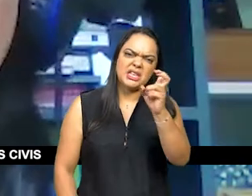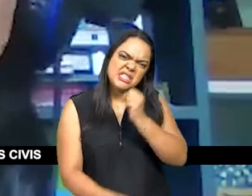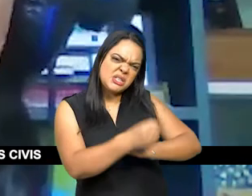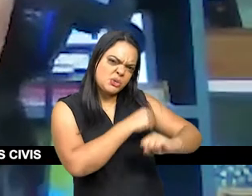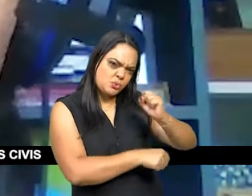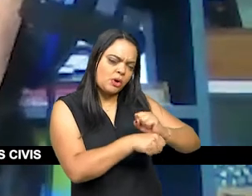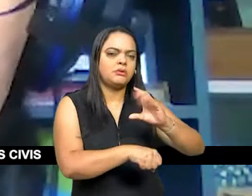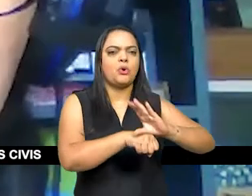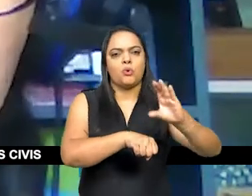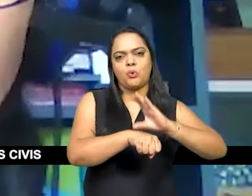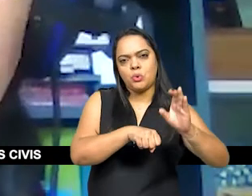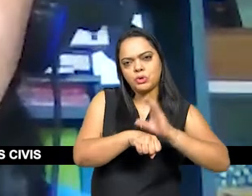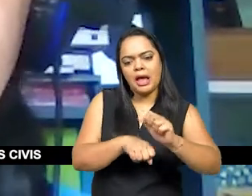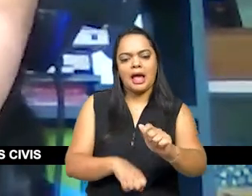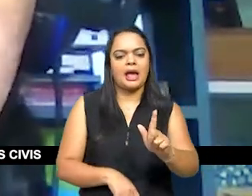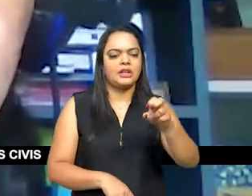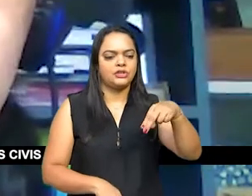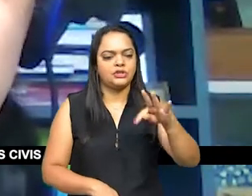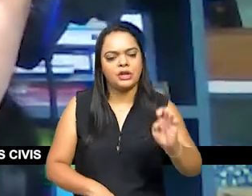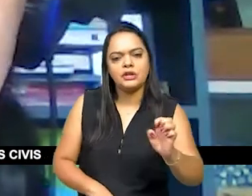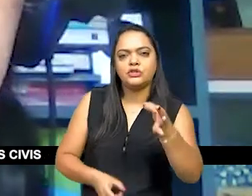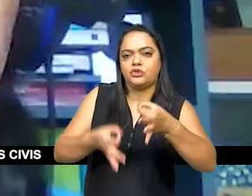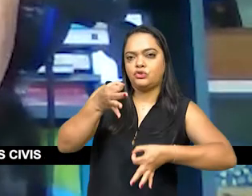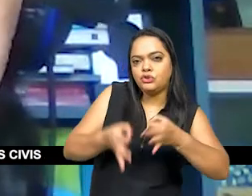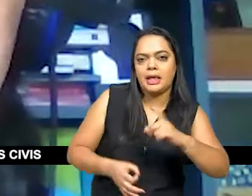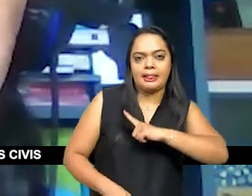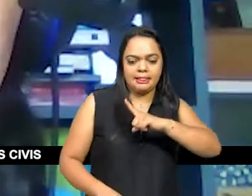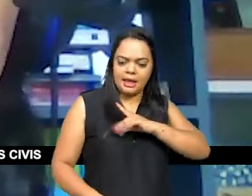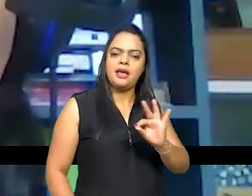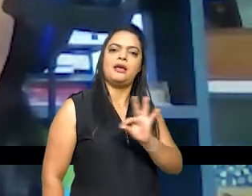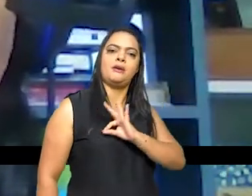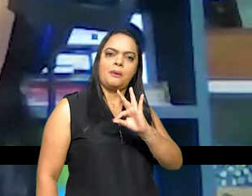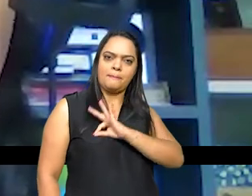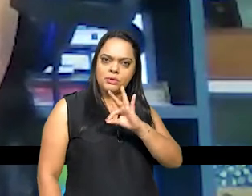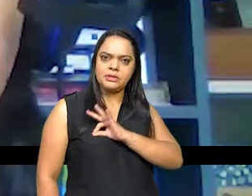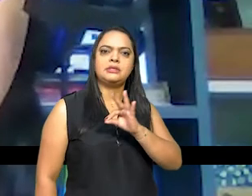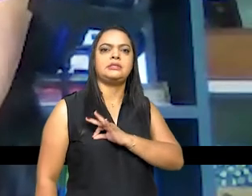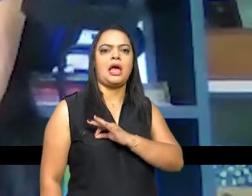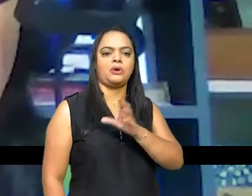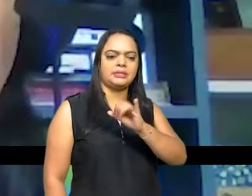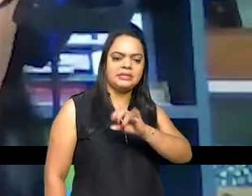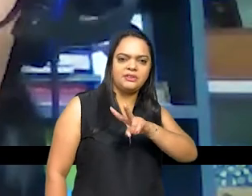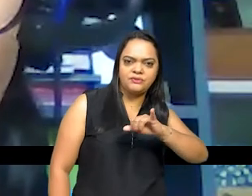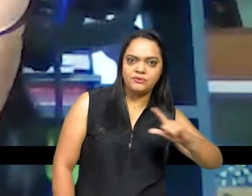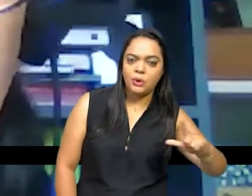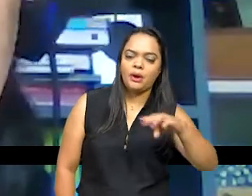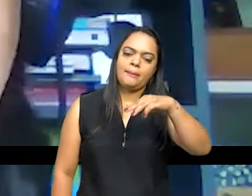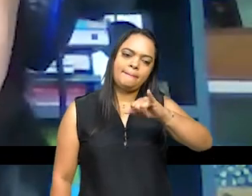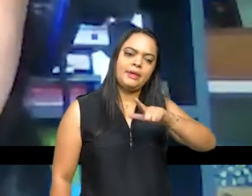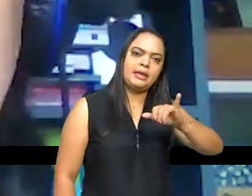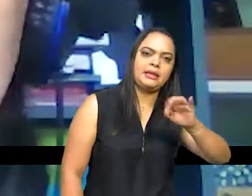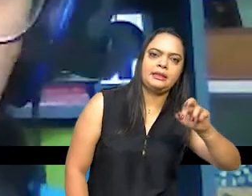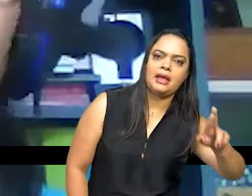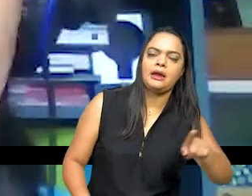formação para agentes de justiça. E, basicamente, a gente teve policiais civis, militares e agentes carcereiros. E